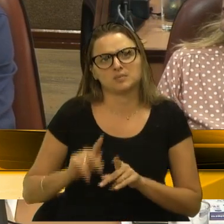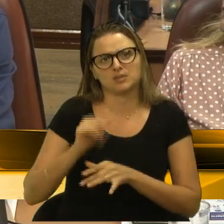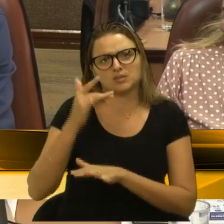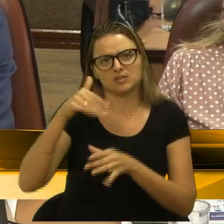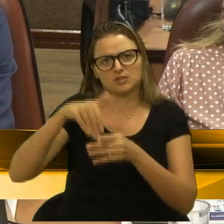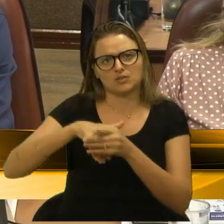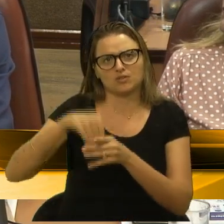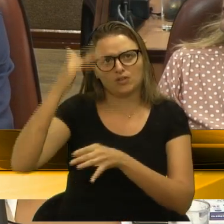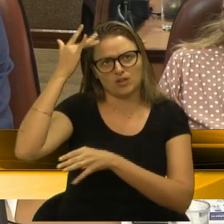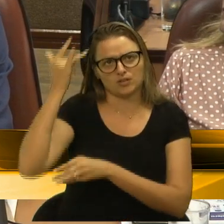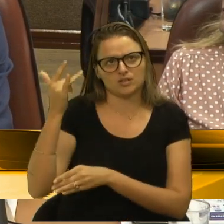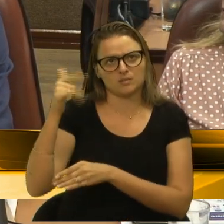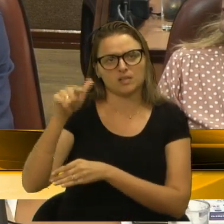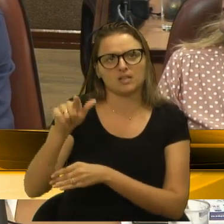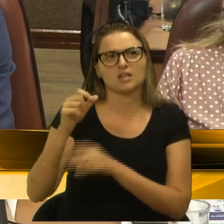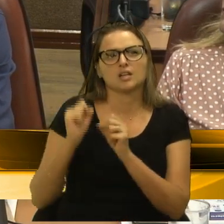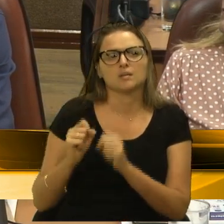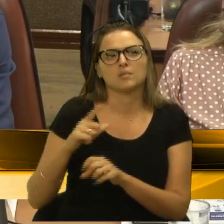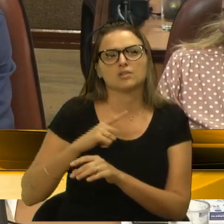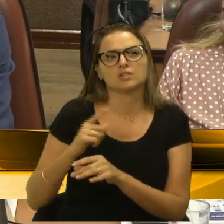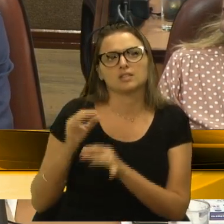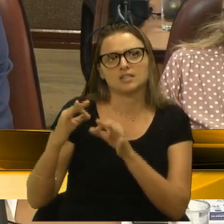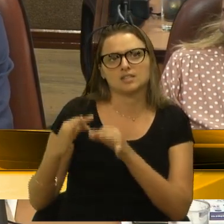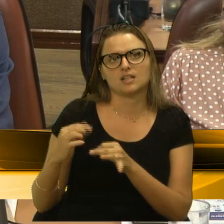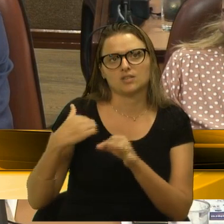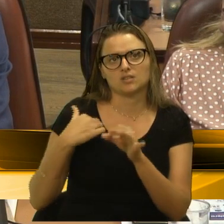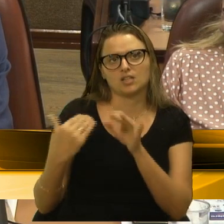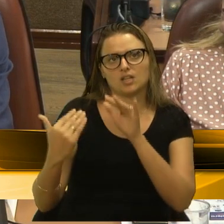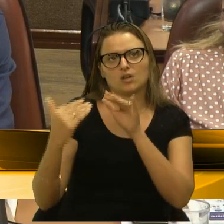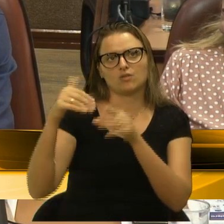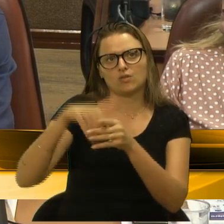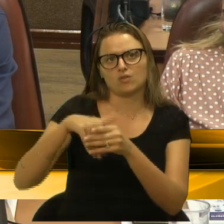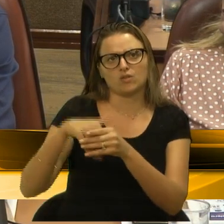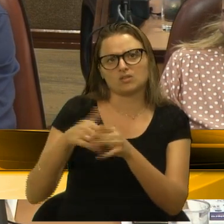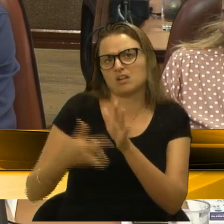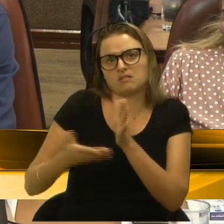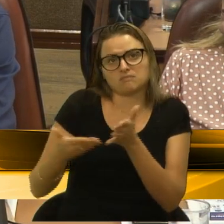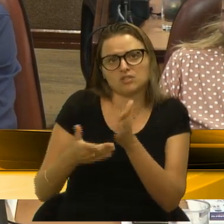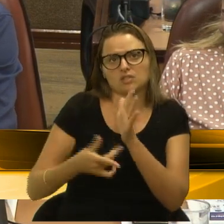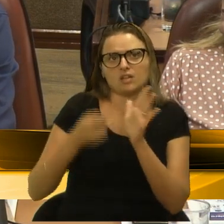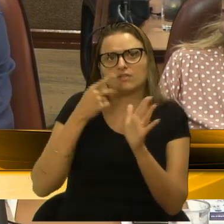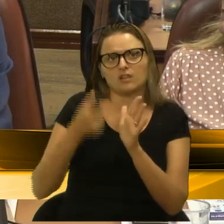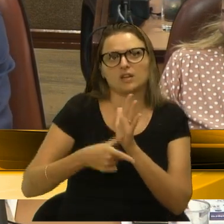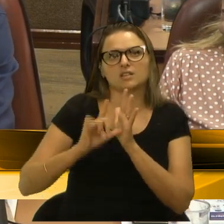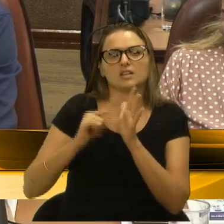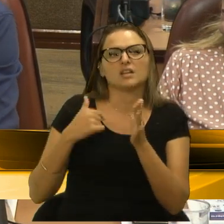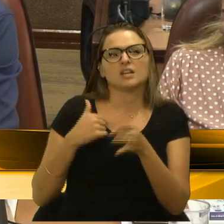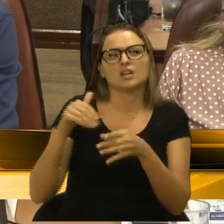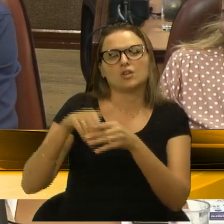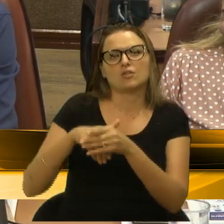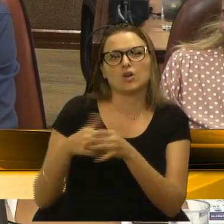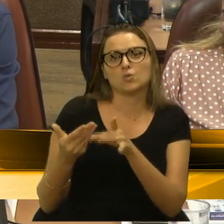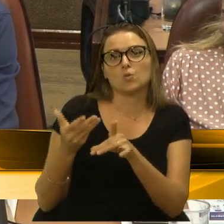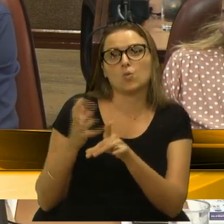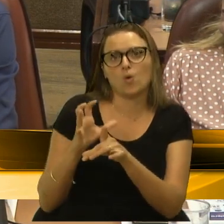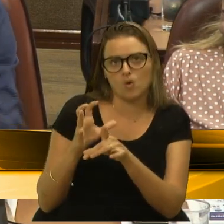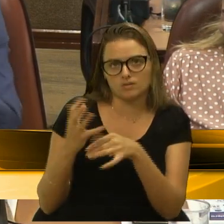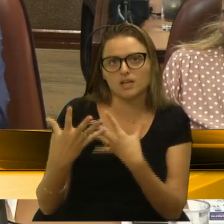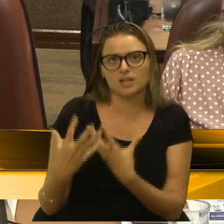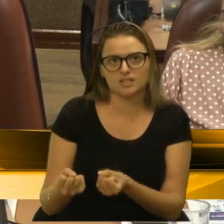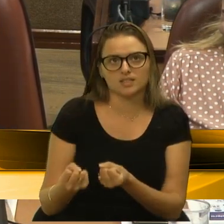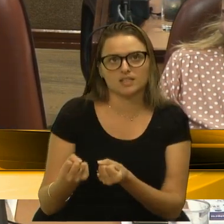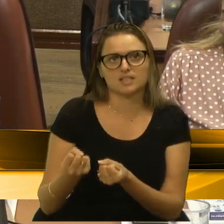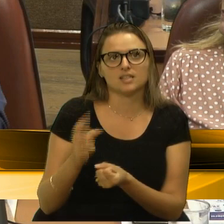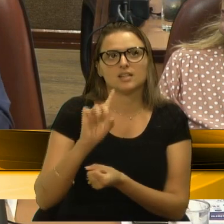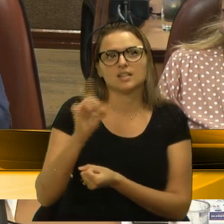Vossa Excelência pode ter certeza que vai ser o voto mais coerente e correto, e já quero antecipar. Eu vou votar contra a admissibilidade, mas não pela